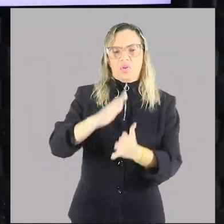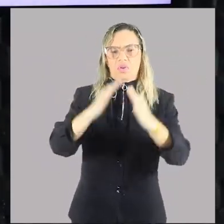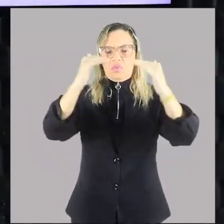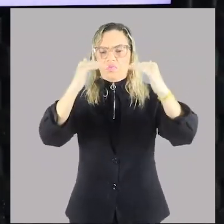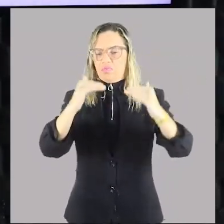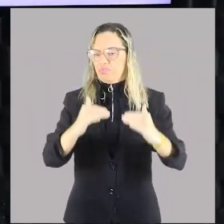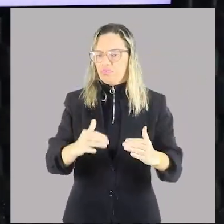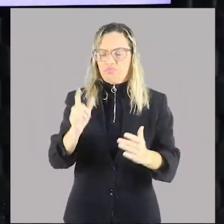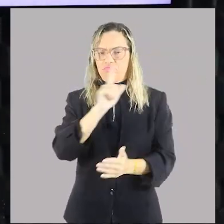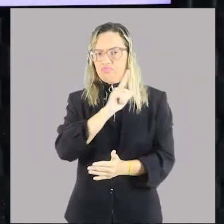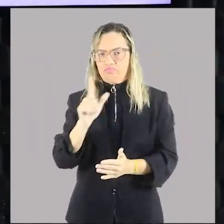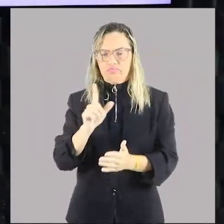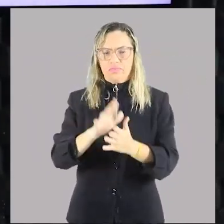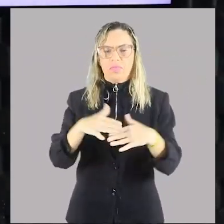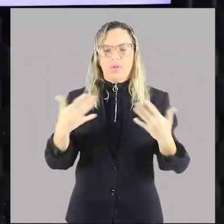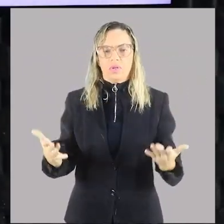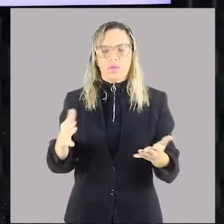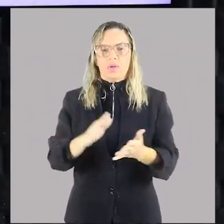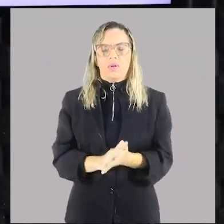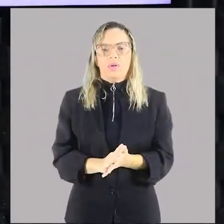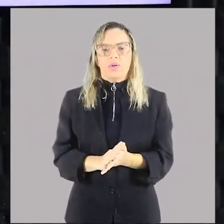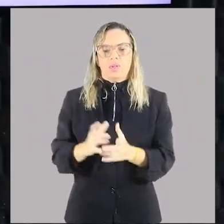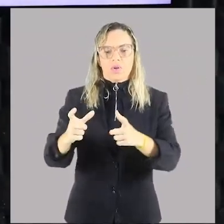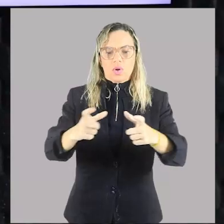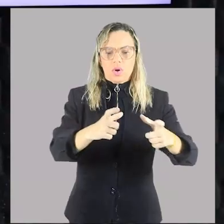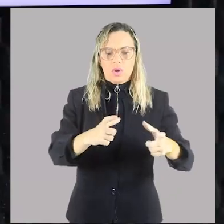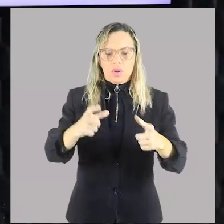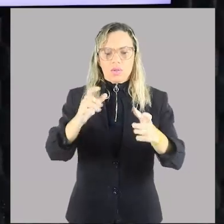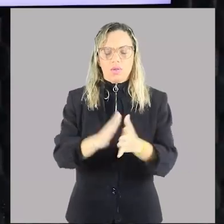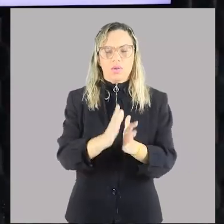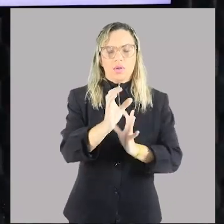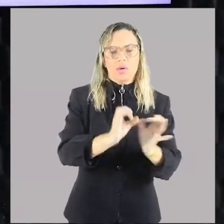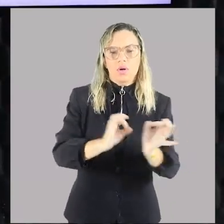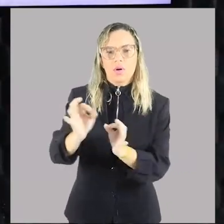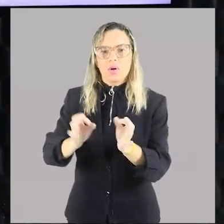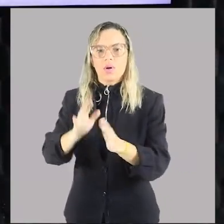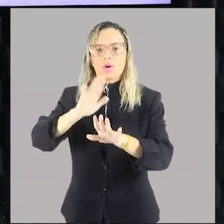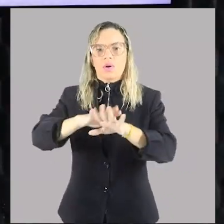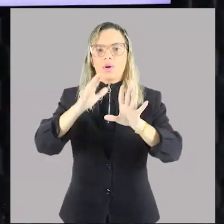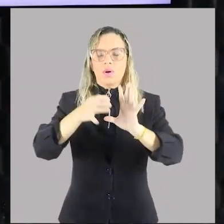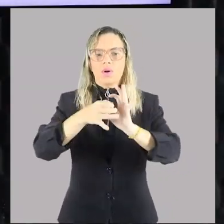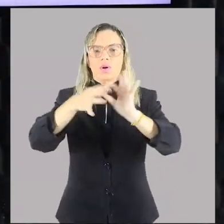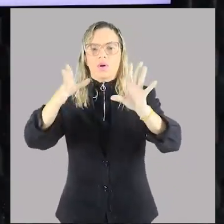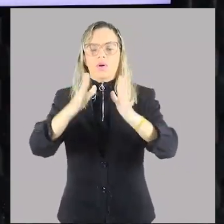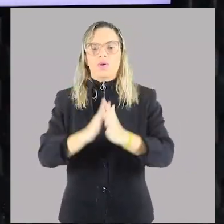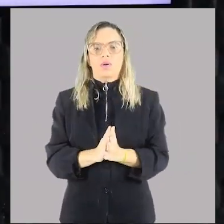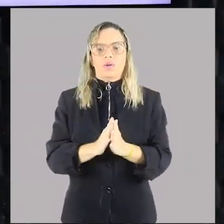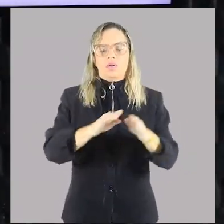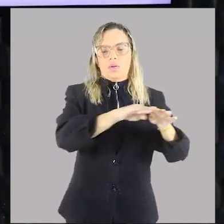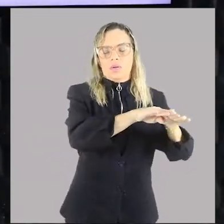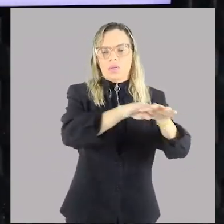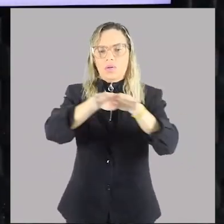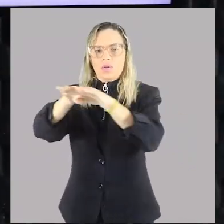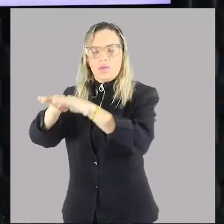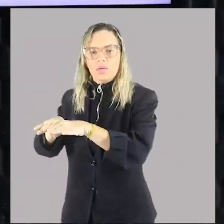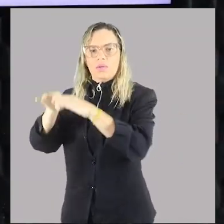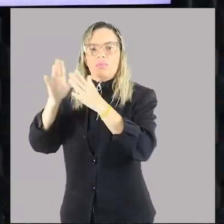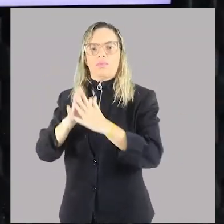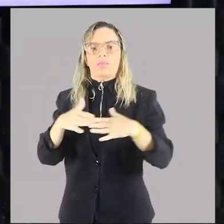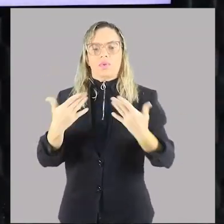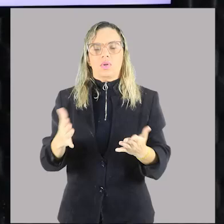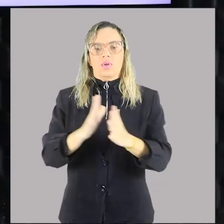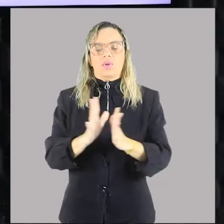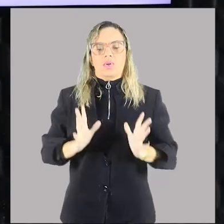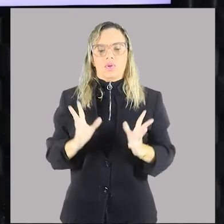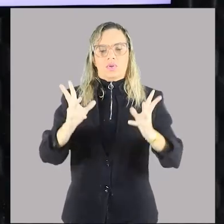os municípios, ou seja, são órgãos autônomos, organizados de maneira horizontal, ok? Todos fazem parte da administração